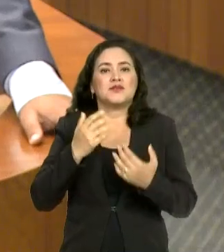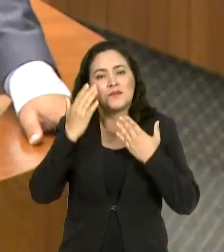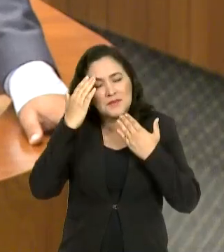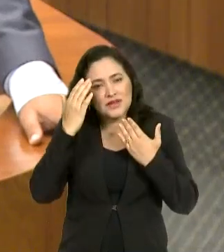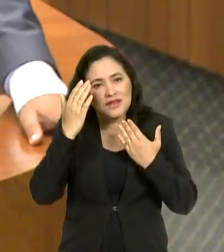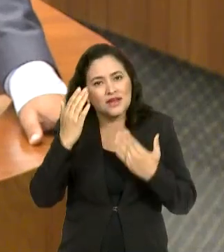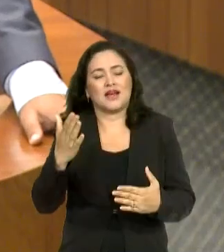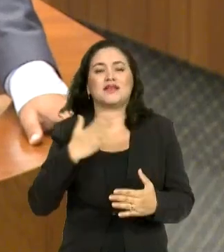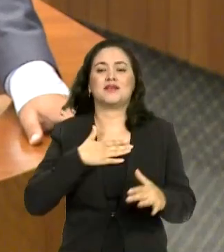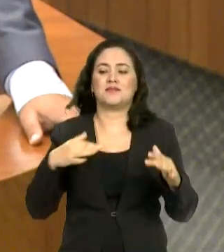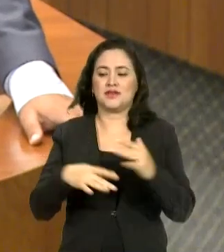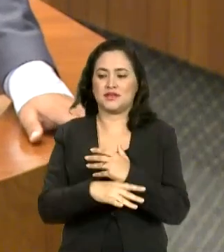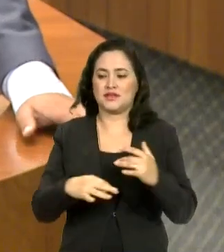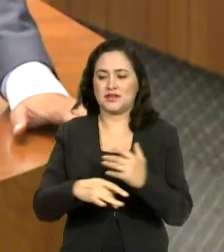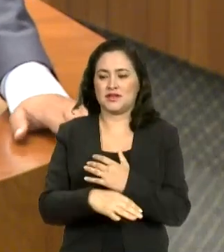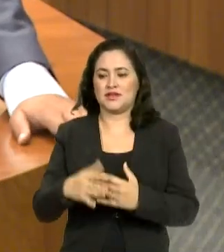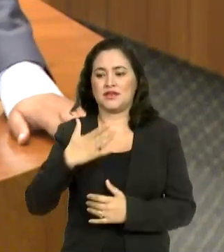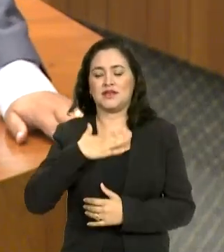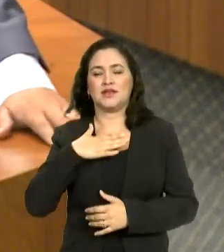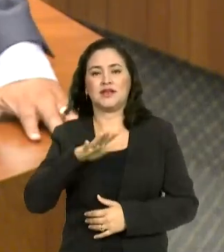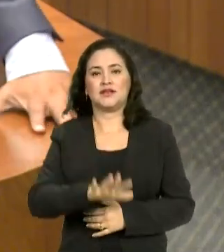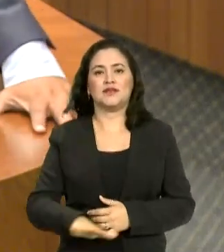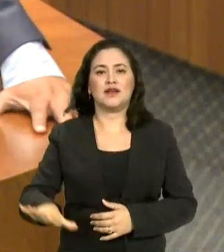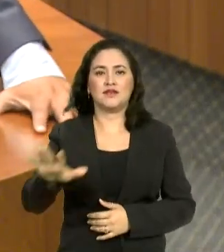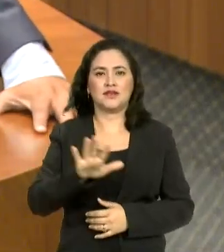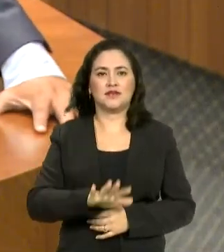Maranhão. Eu quero